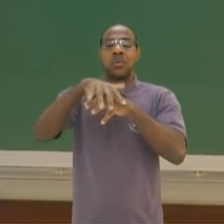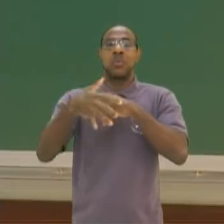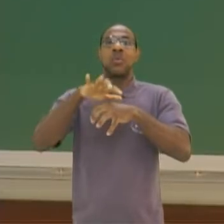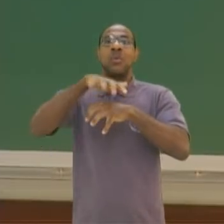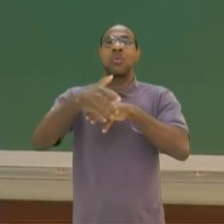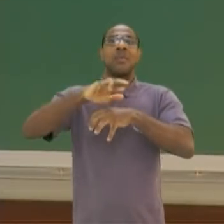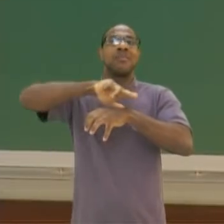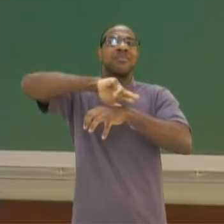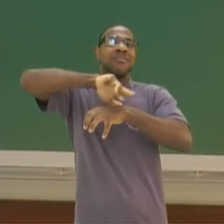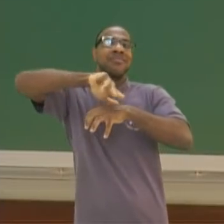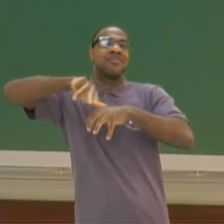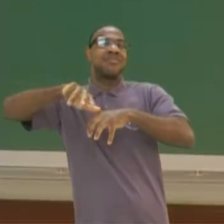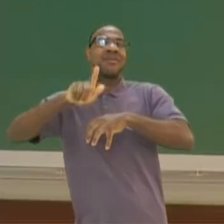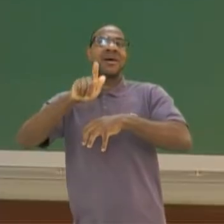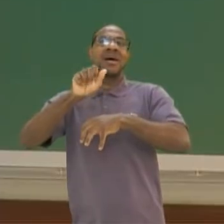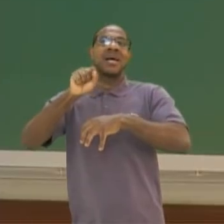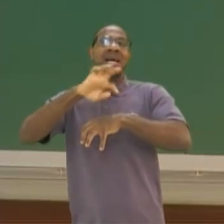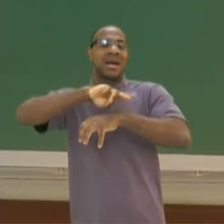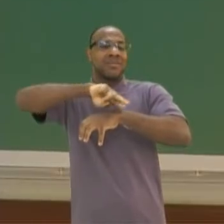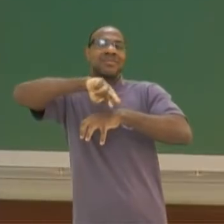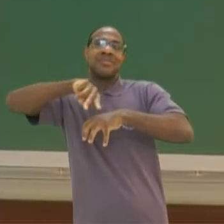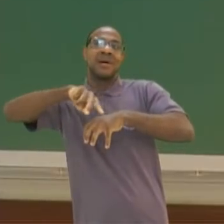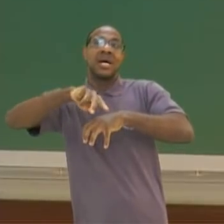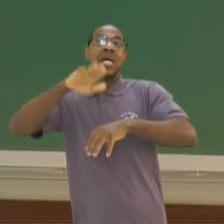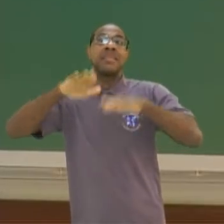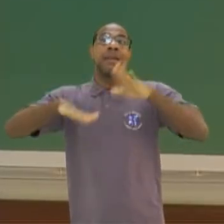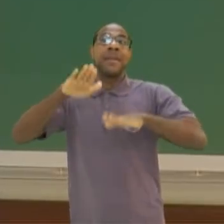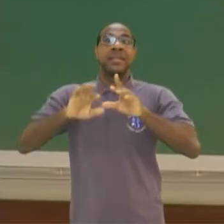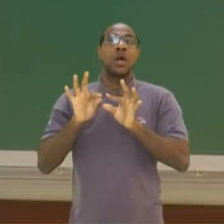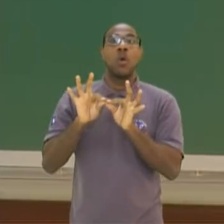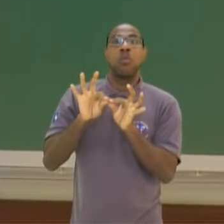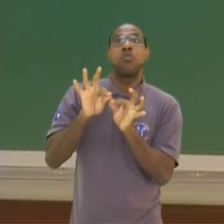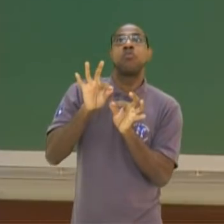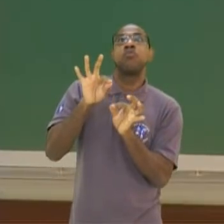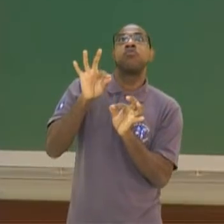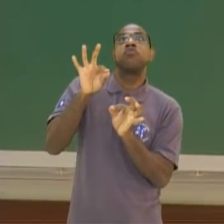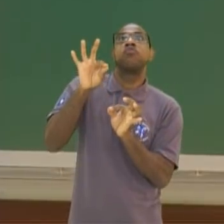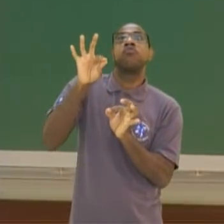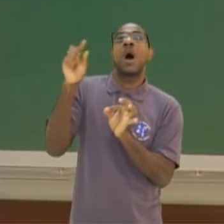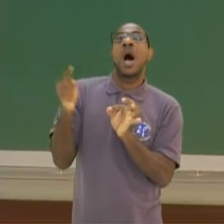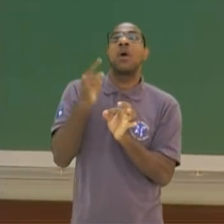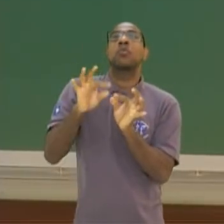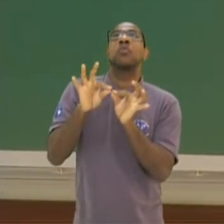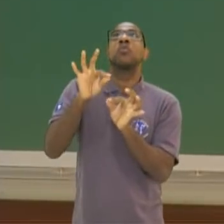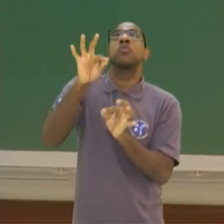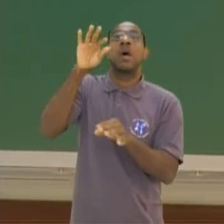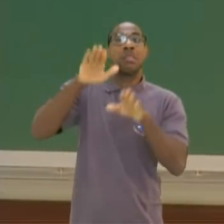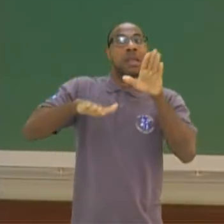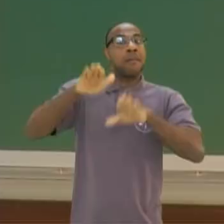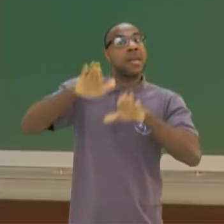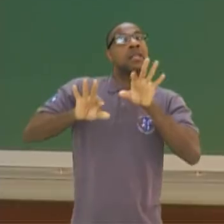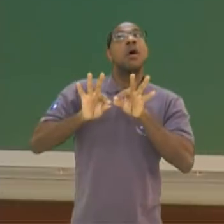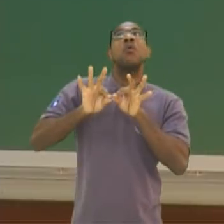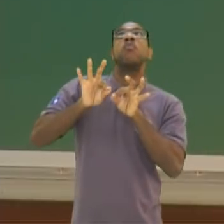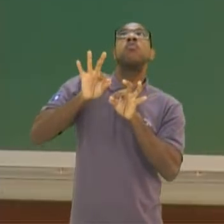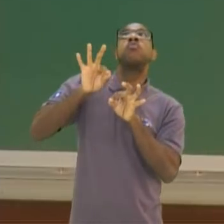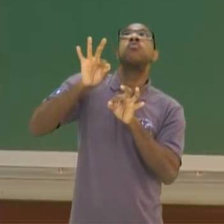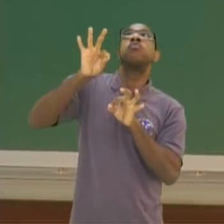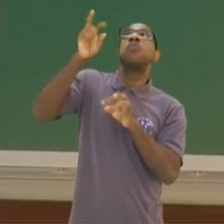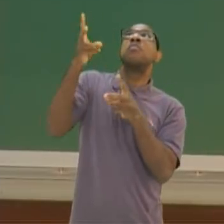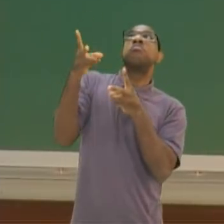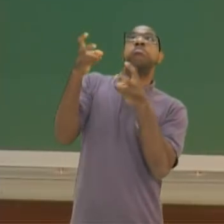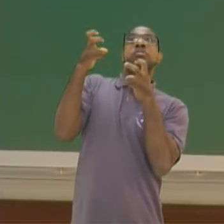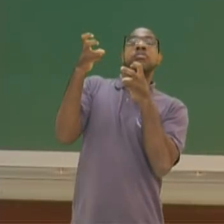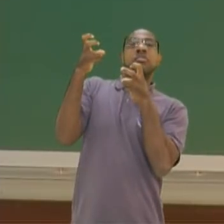encontrar nessa região. Então, dependendo da altitude, né, da altura que nós olhamos e observamos e